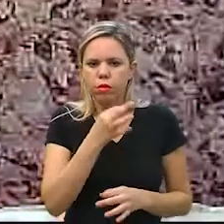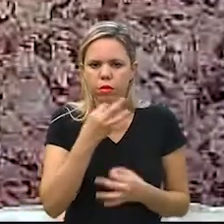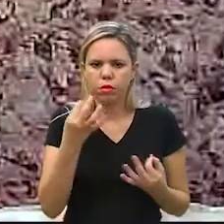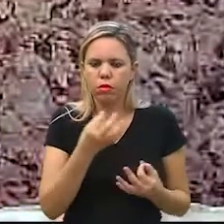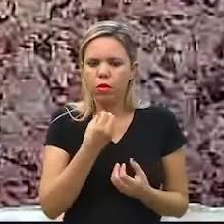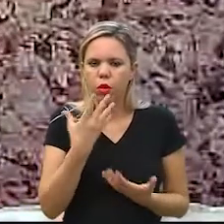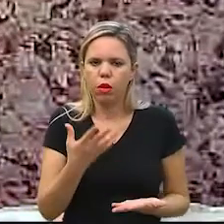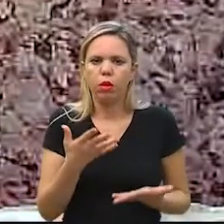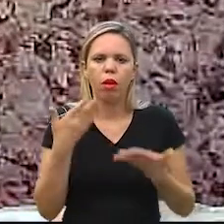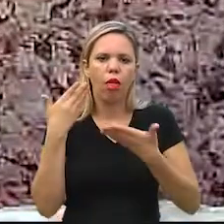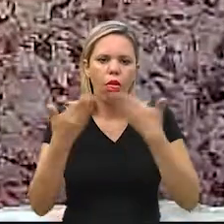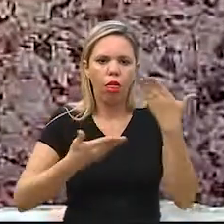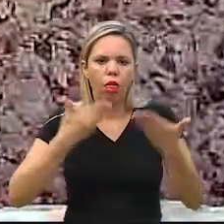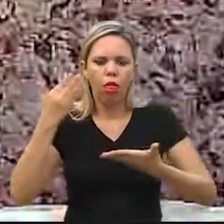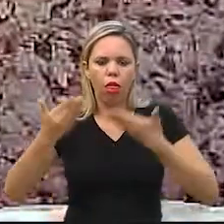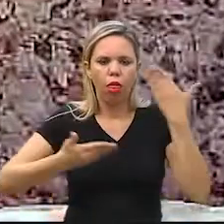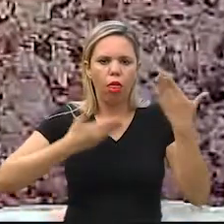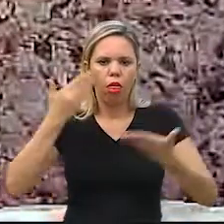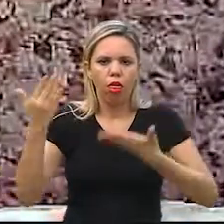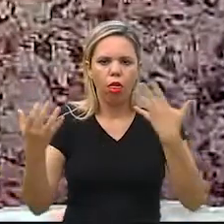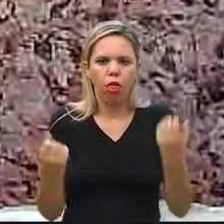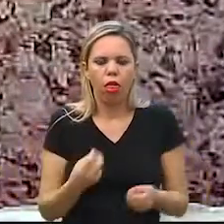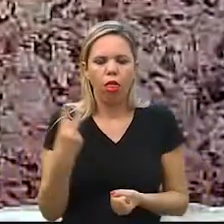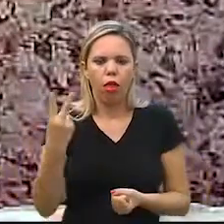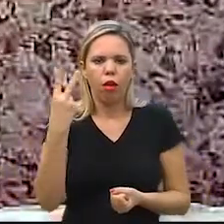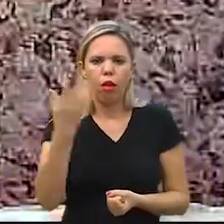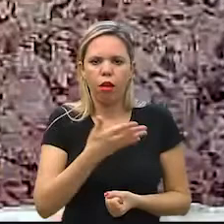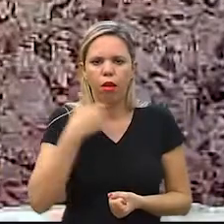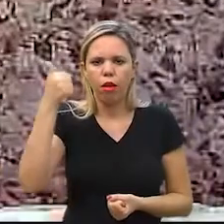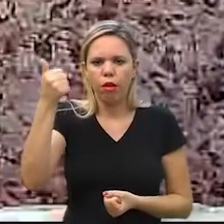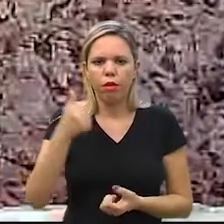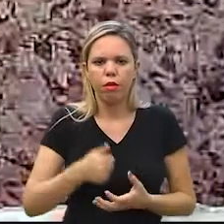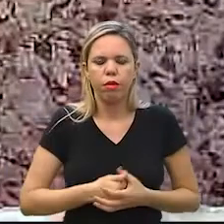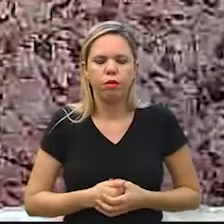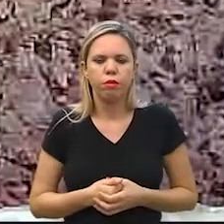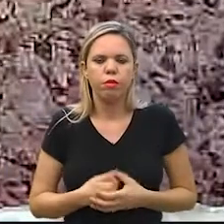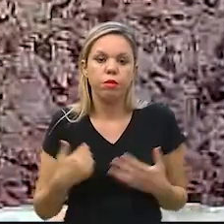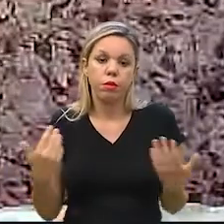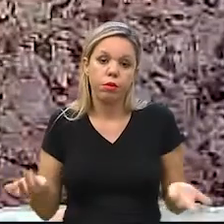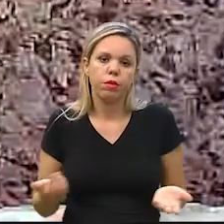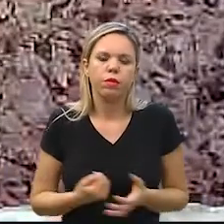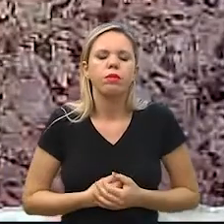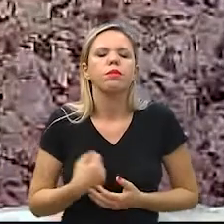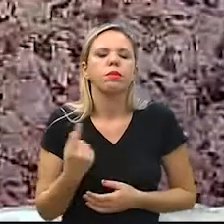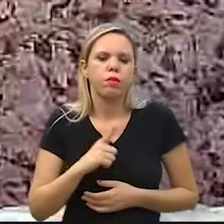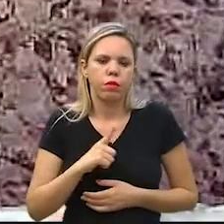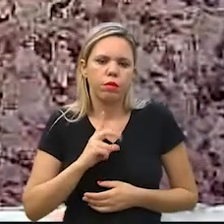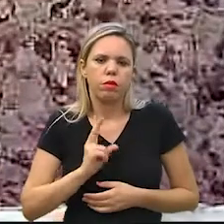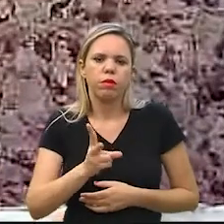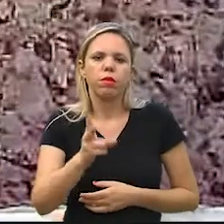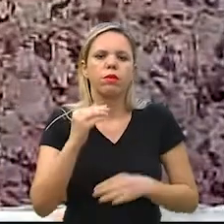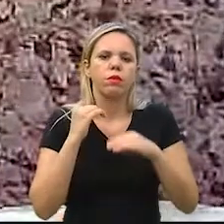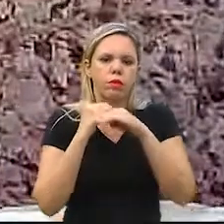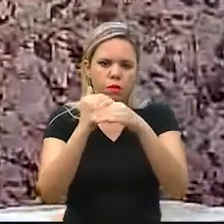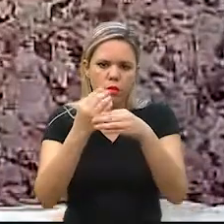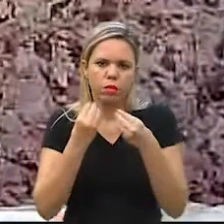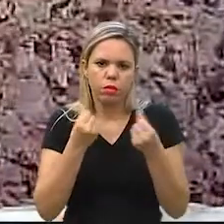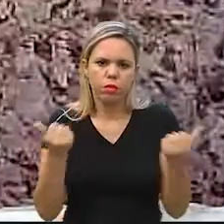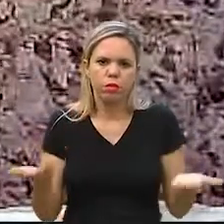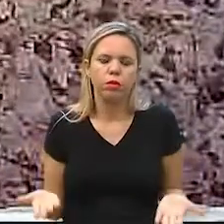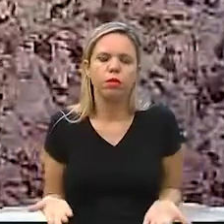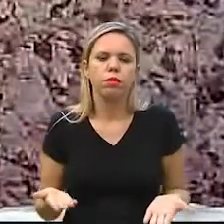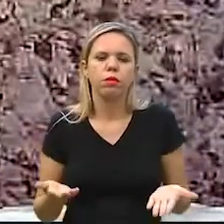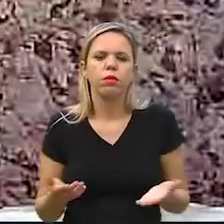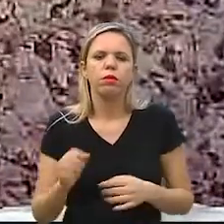Campinas é elogiada e é reconhecida como uma das melhores. Então, a gente tem que manter esse padrão de qualidade,